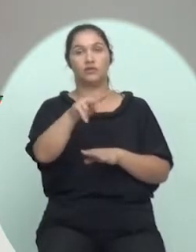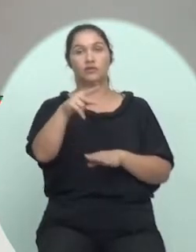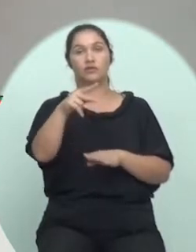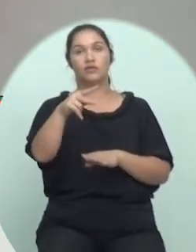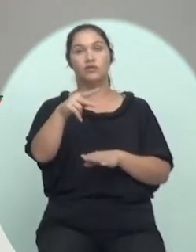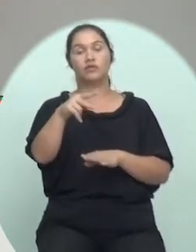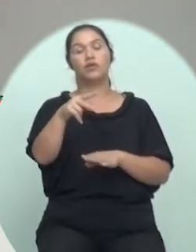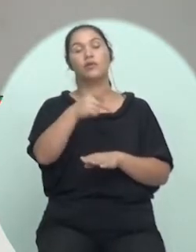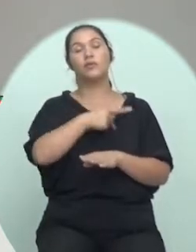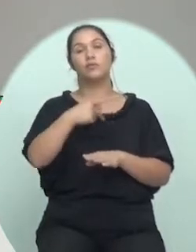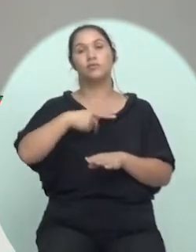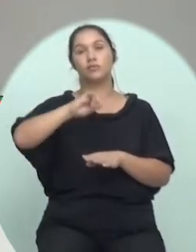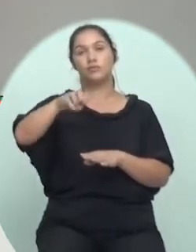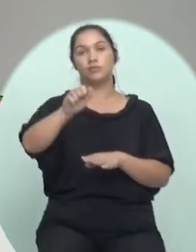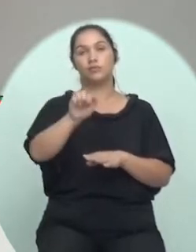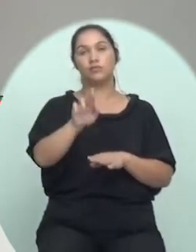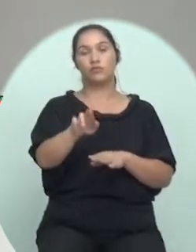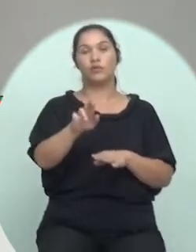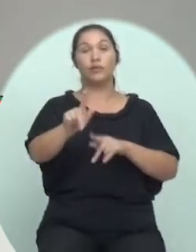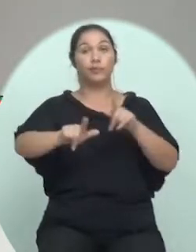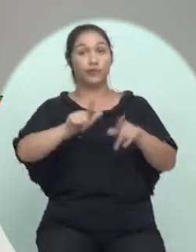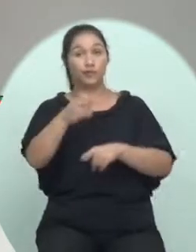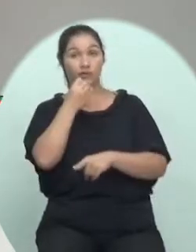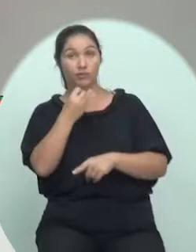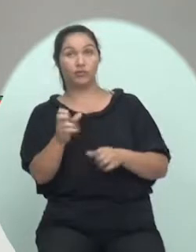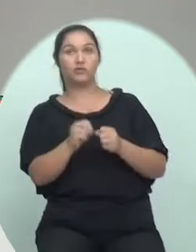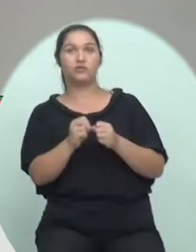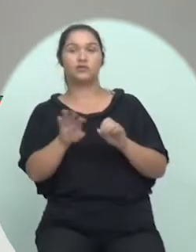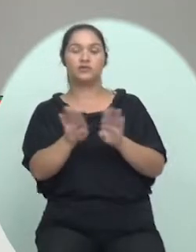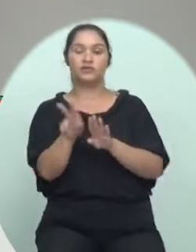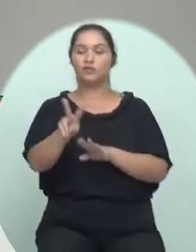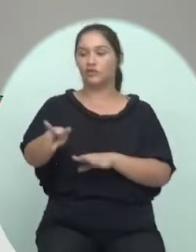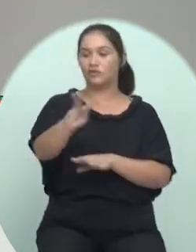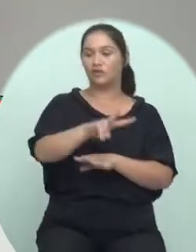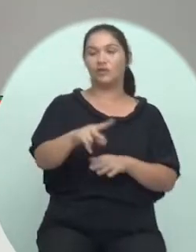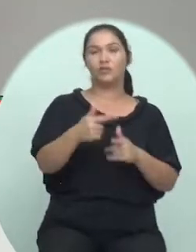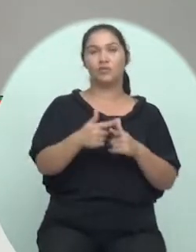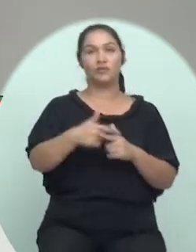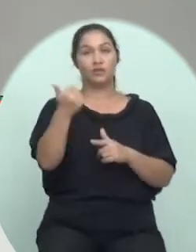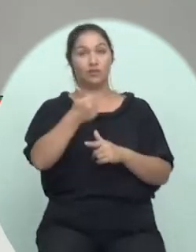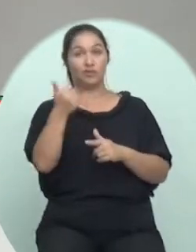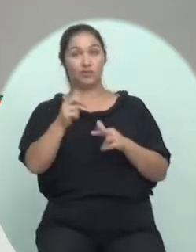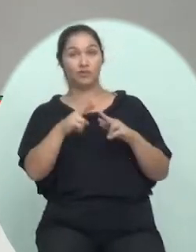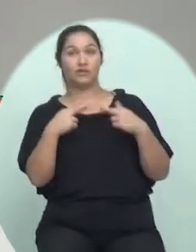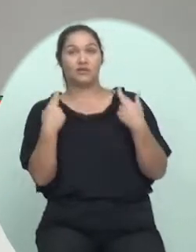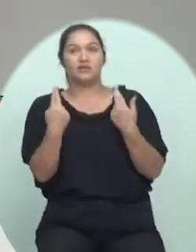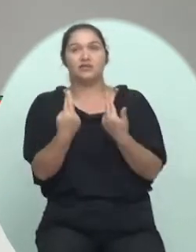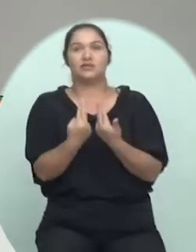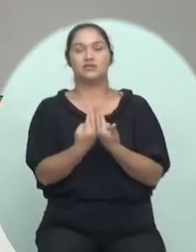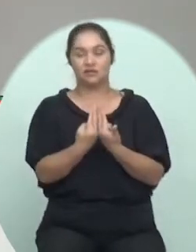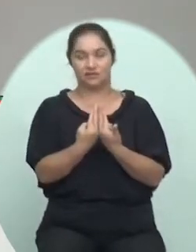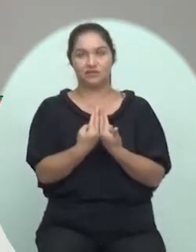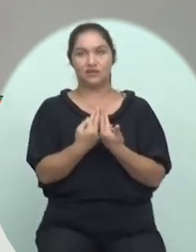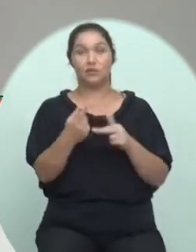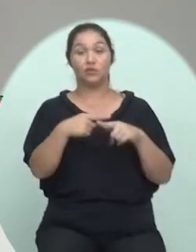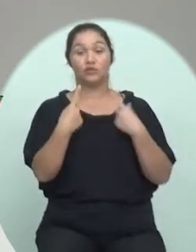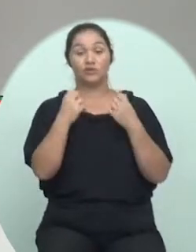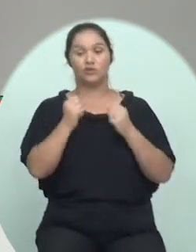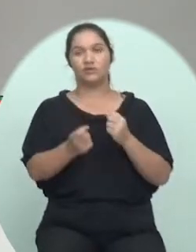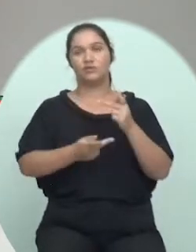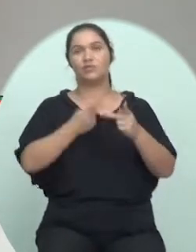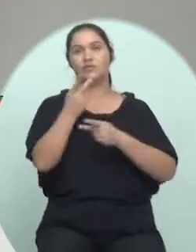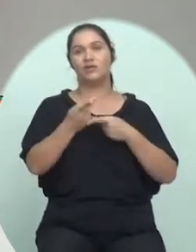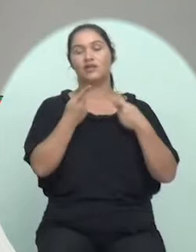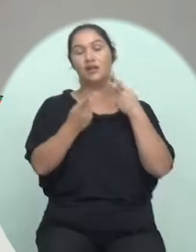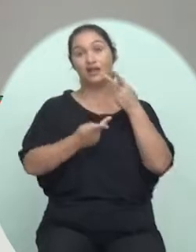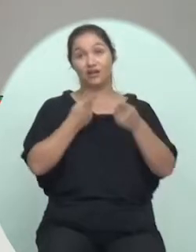ano, e a todos os vereadores, por ser a primeira sessão que a gente tem um momento de fala. Eu desejo a todos